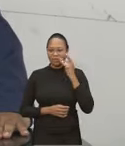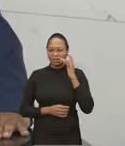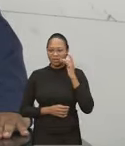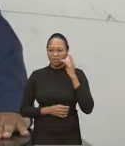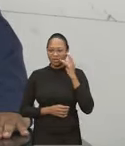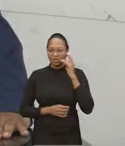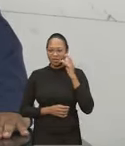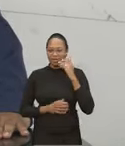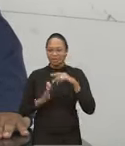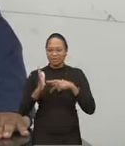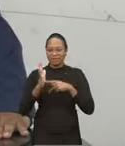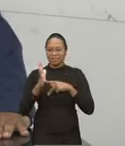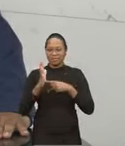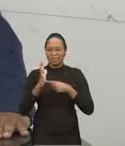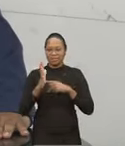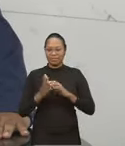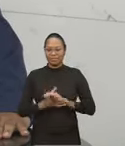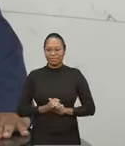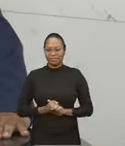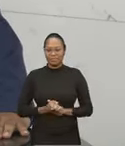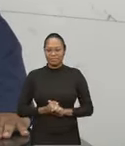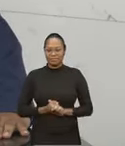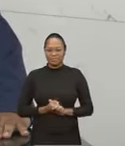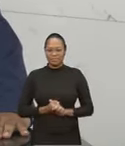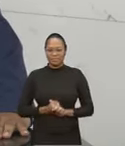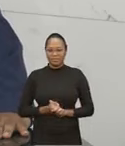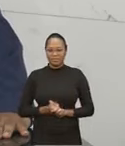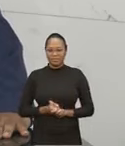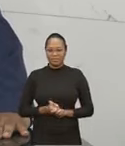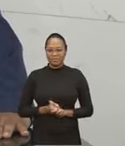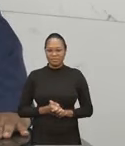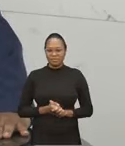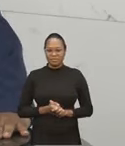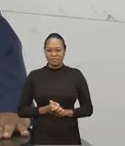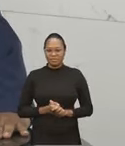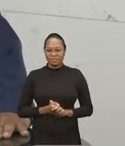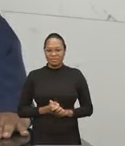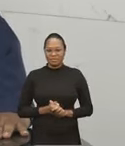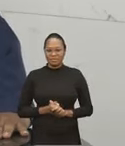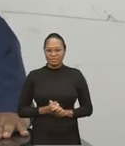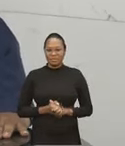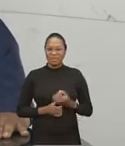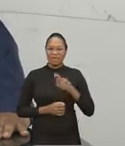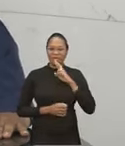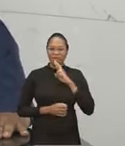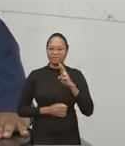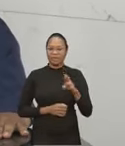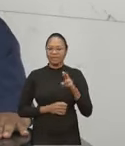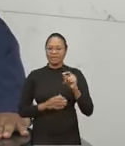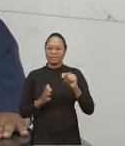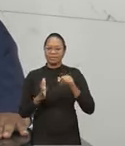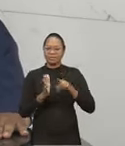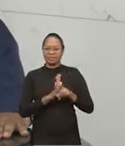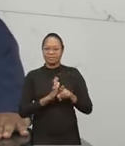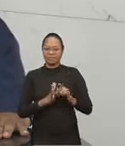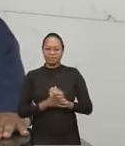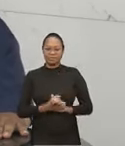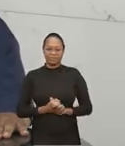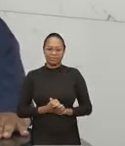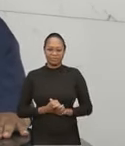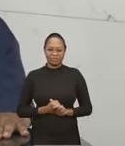venho dar resposta aqui para as suas perguntas a respeito do campo da